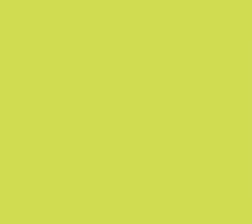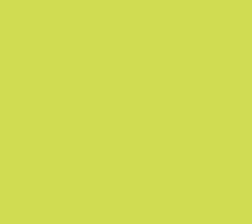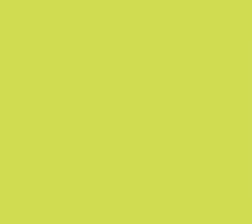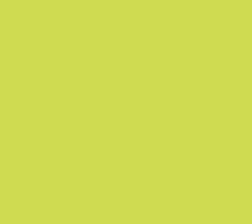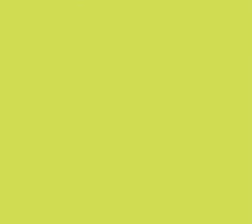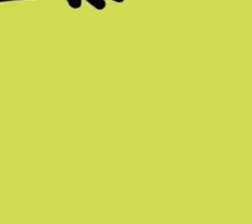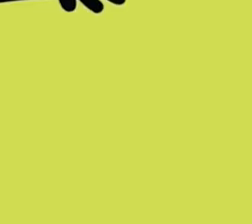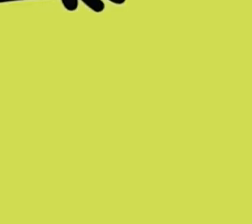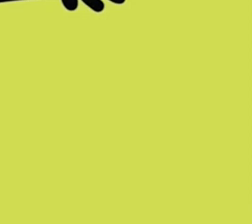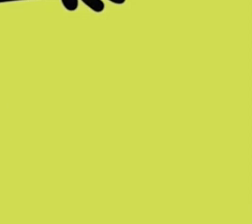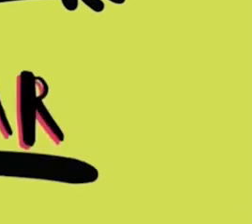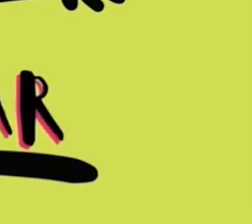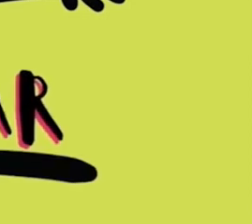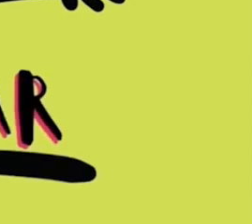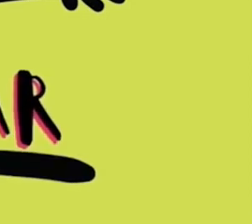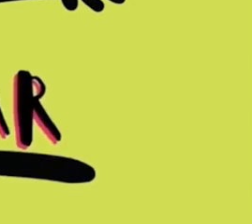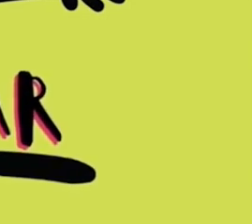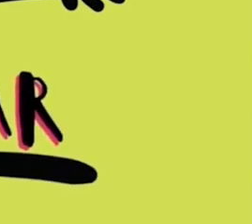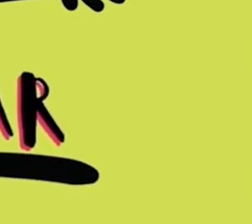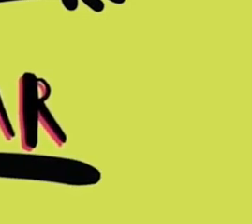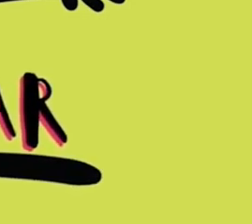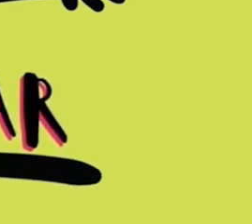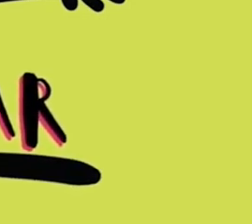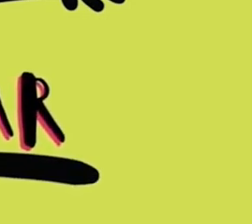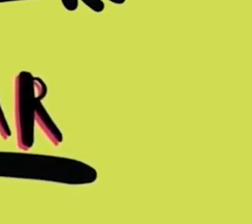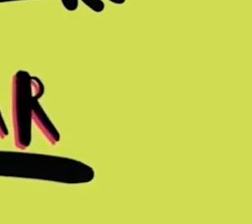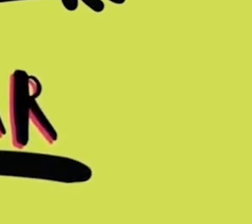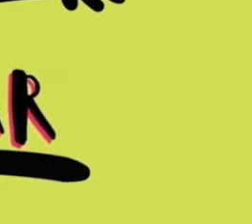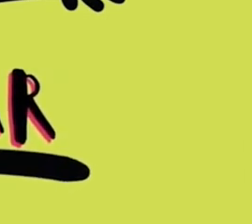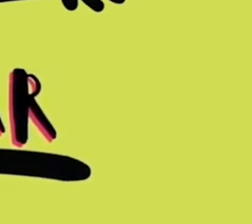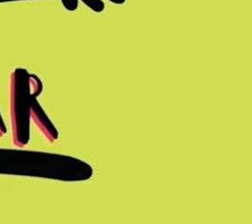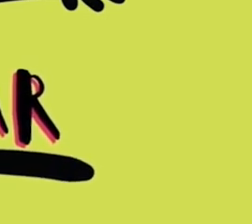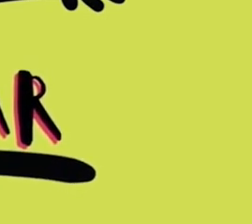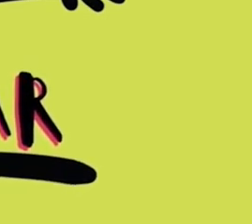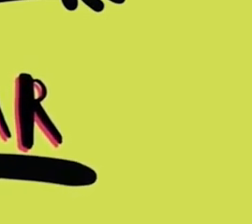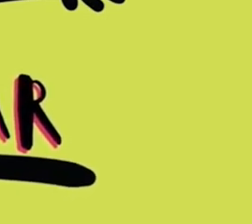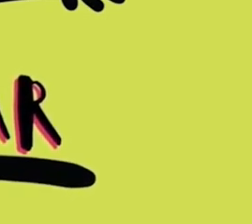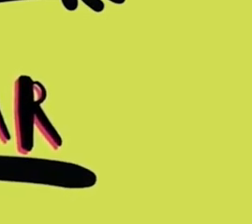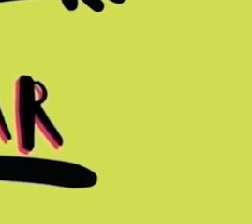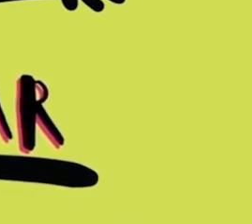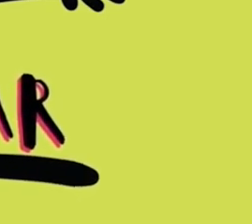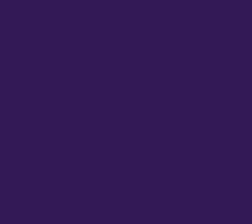Não vão mais conseguir me anular, me calar.